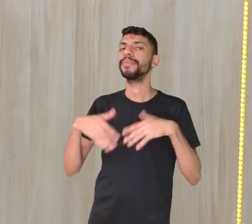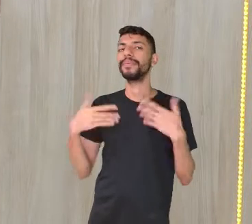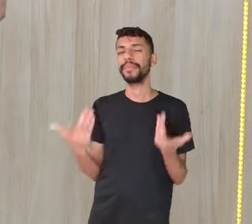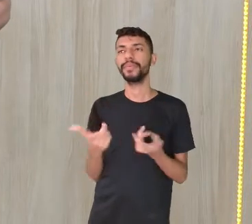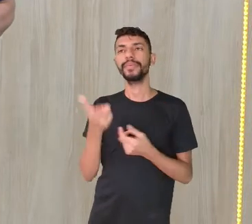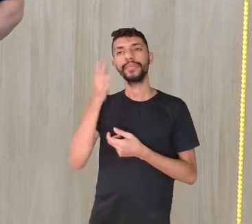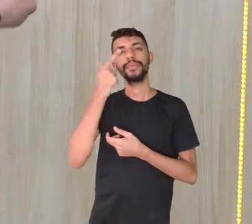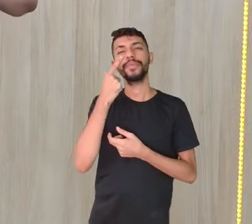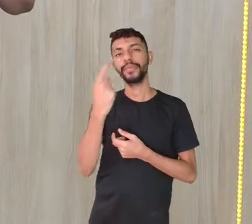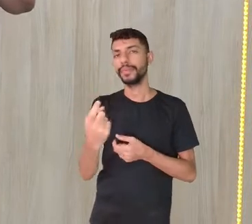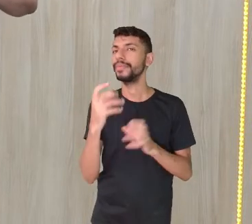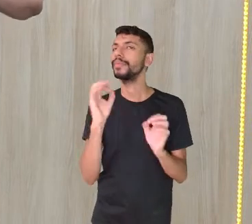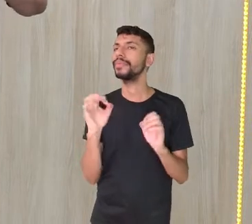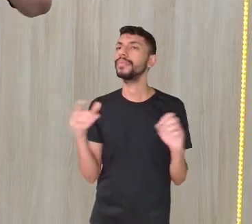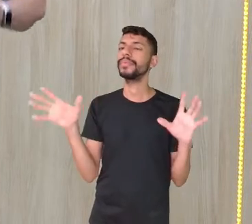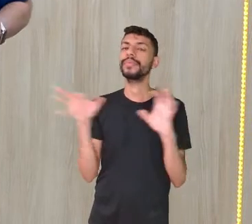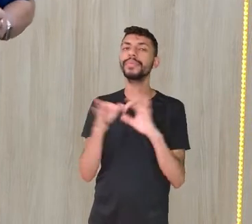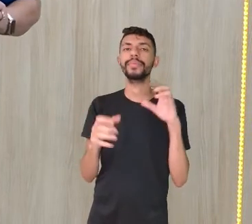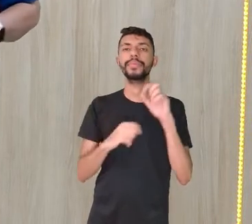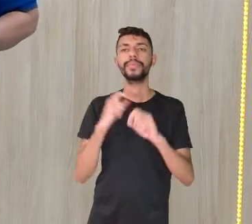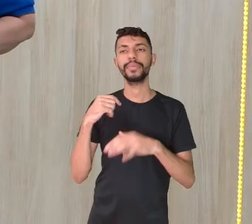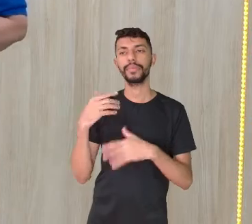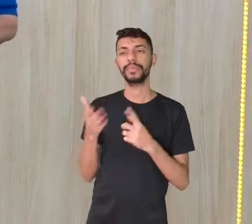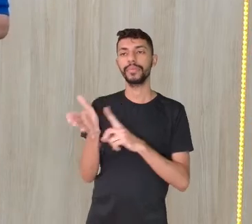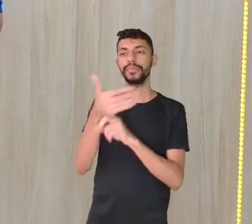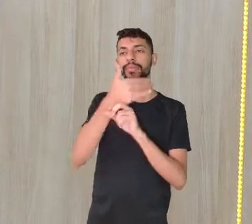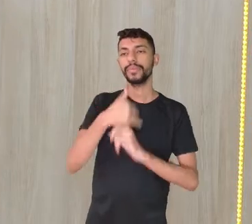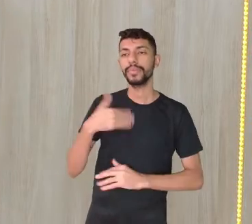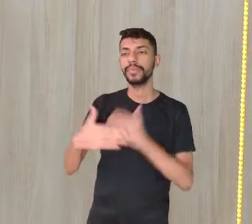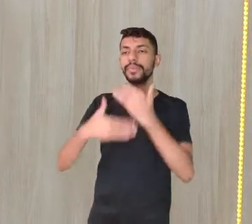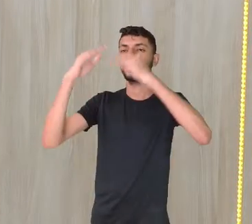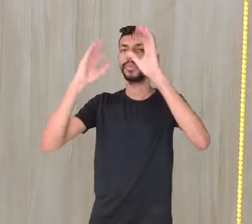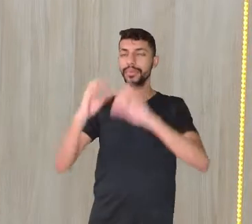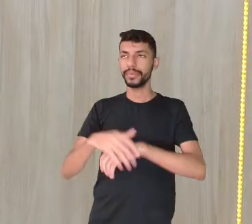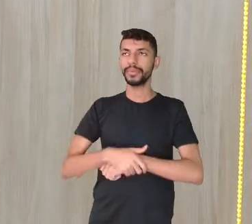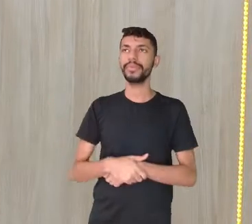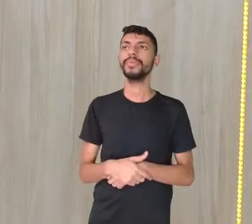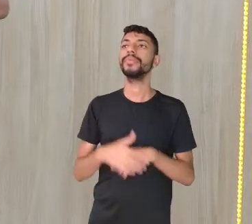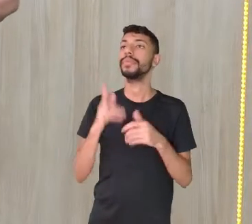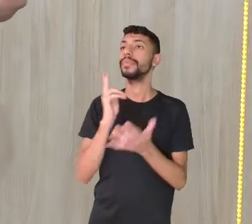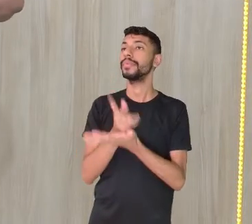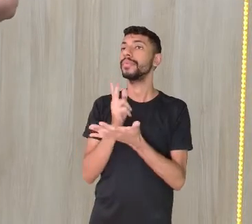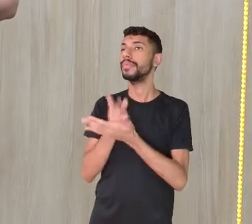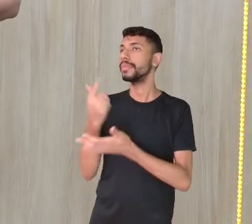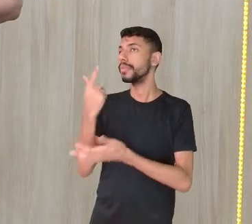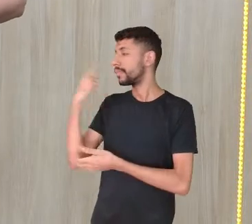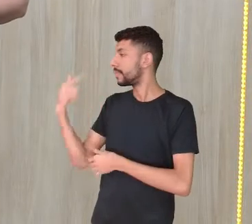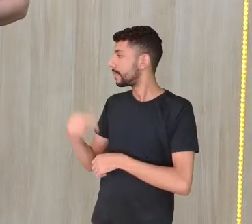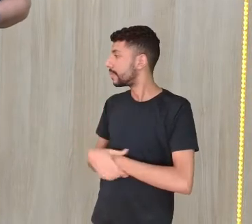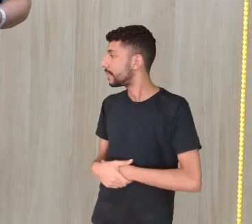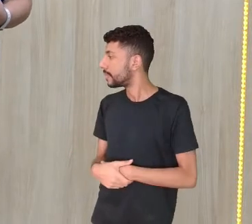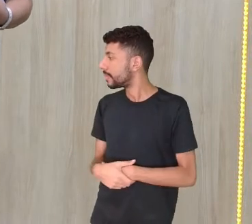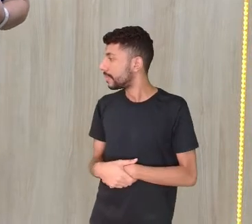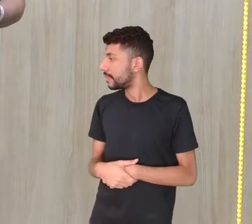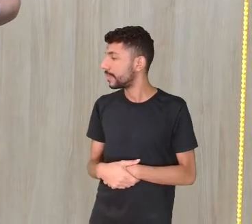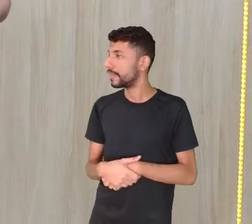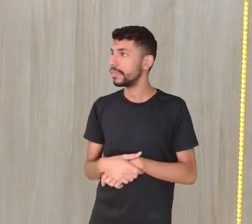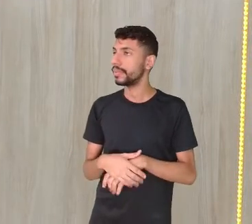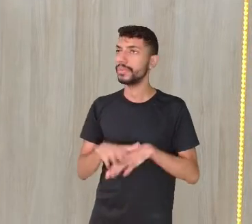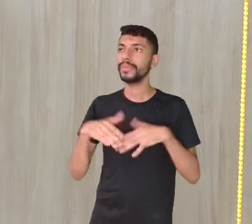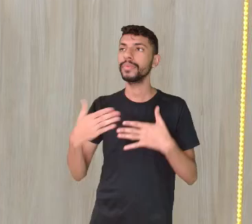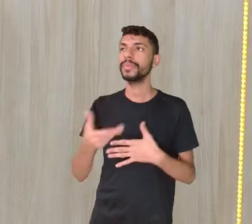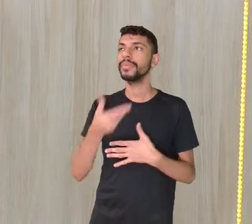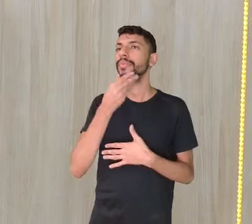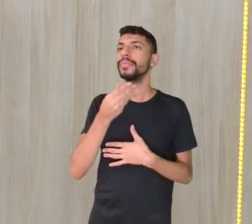bem interessante no que diz respeito a avanços tecnológicos. Mas vamos continuar. Quando o doutor André falava